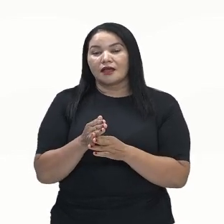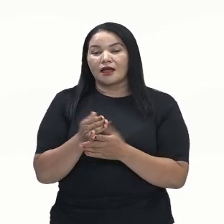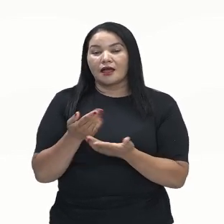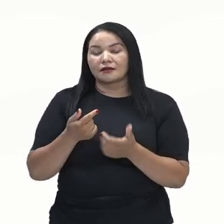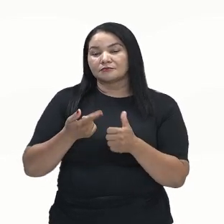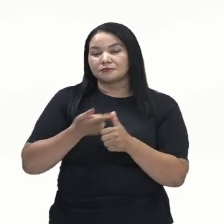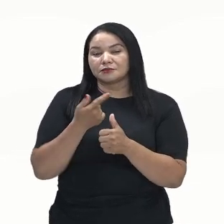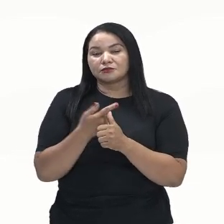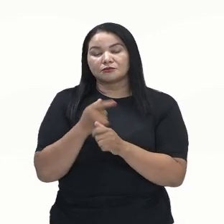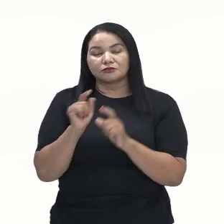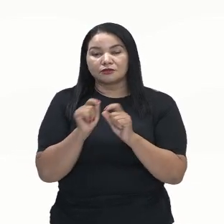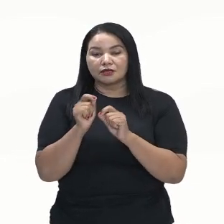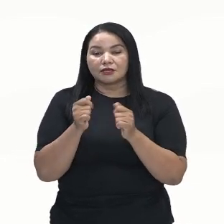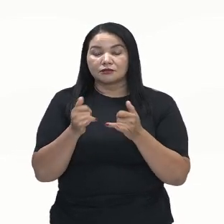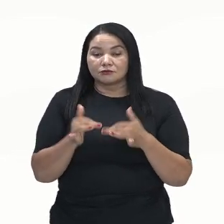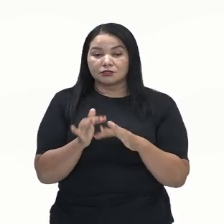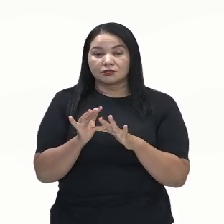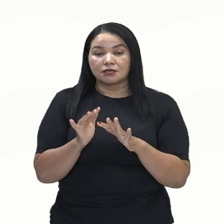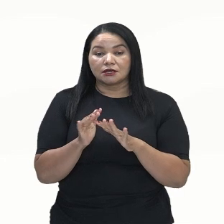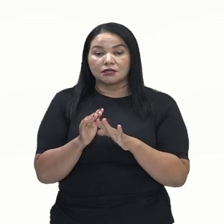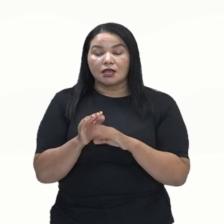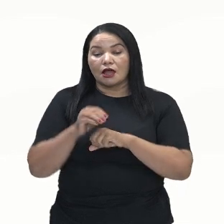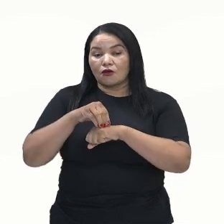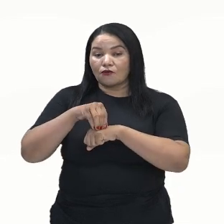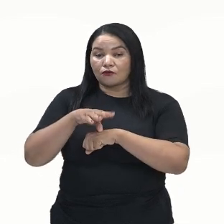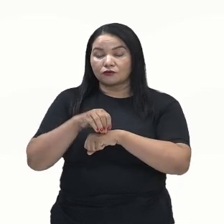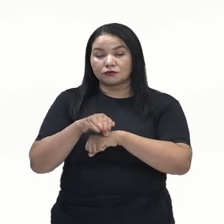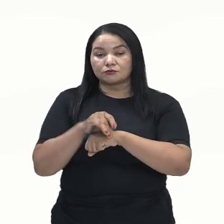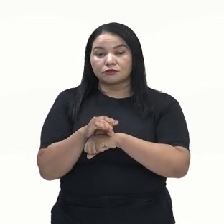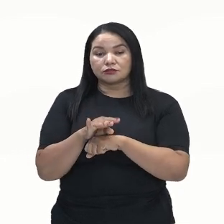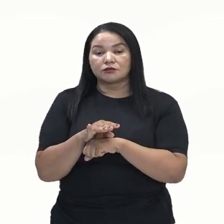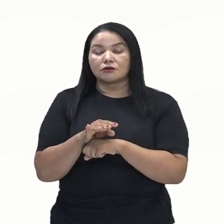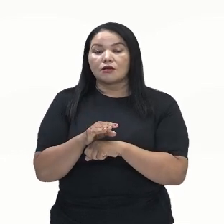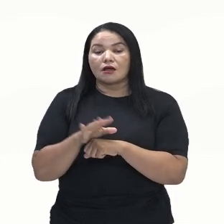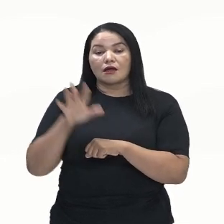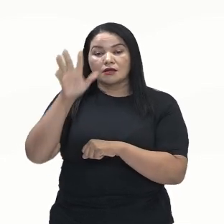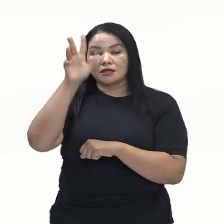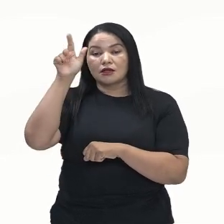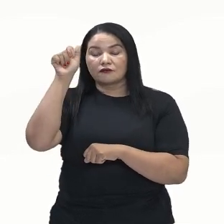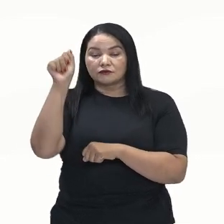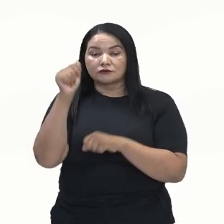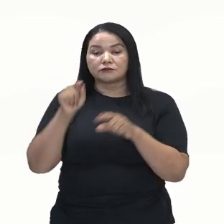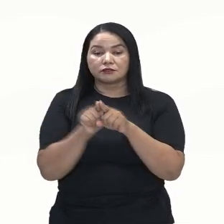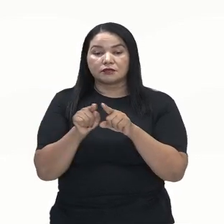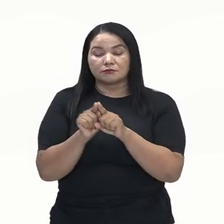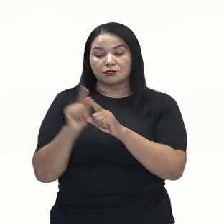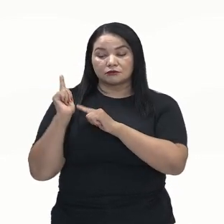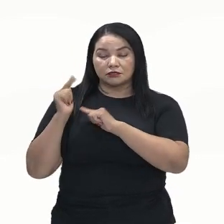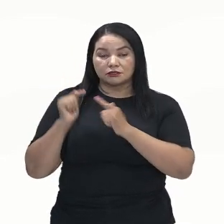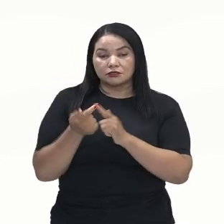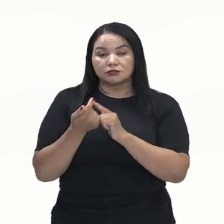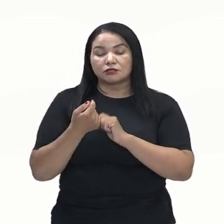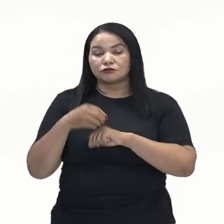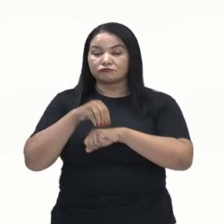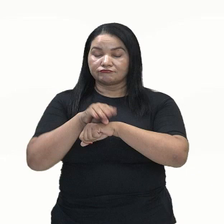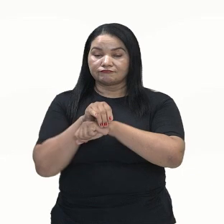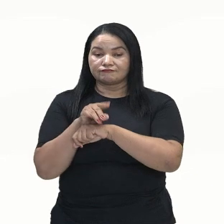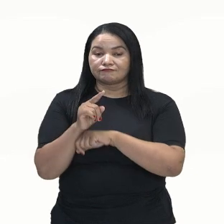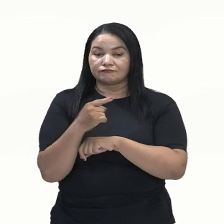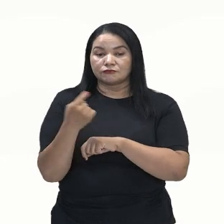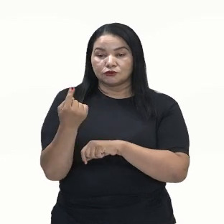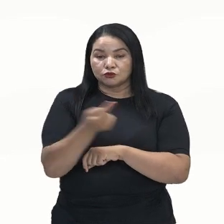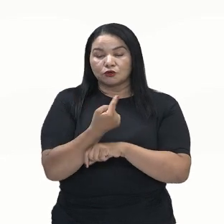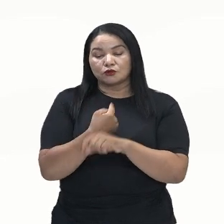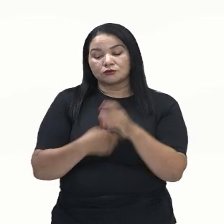parte falando a respeito da grande contribuição que os africanos e afrodescendentes deixaram aqui para